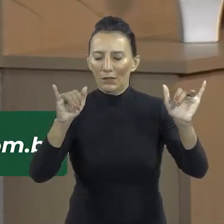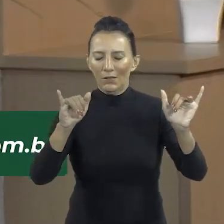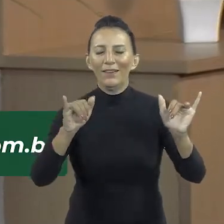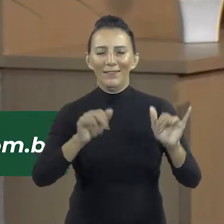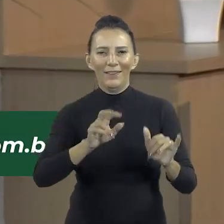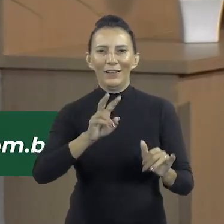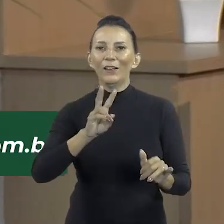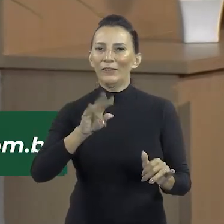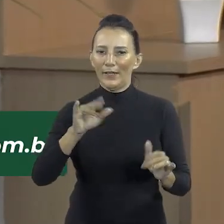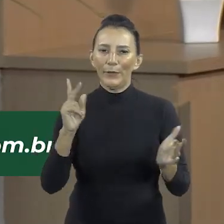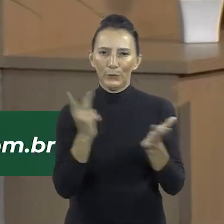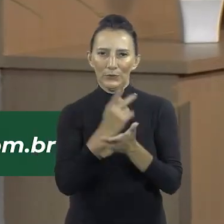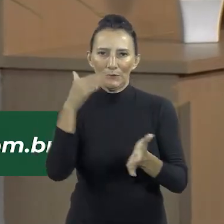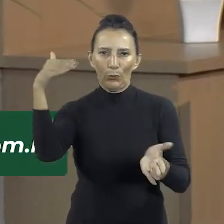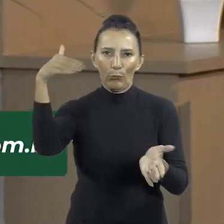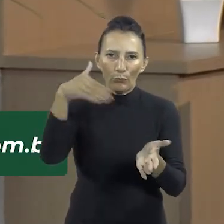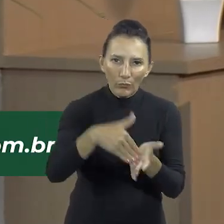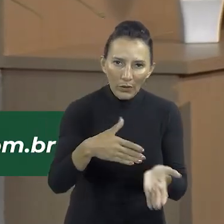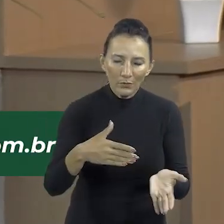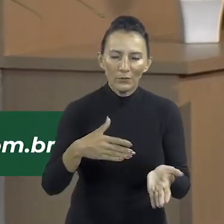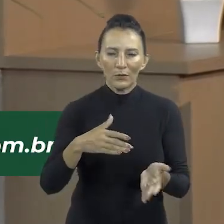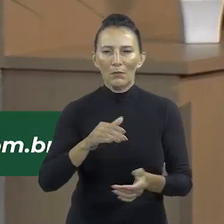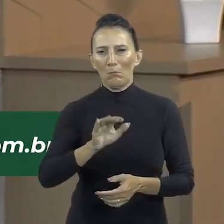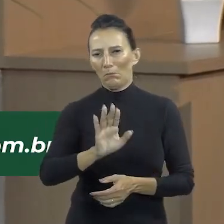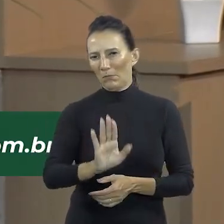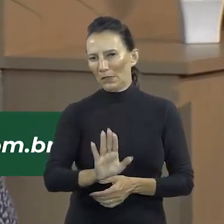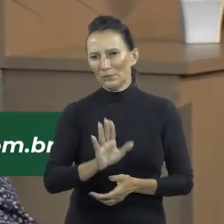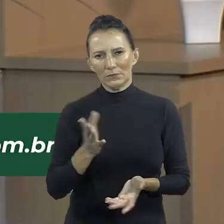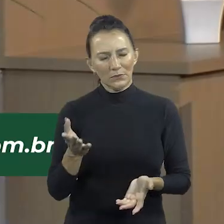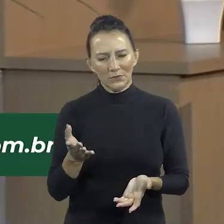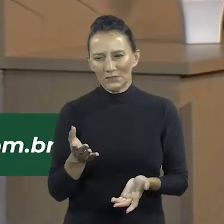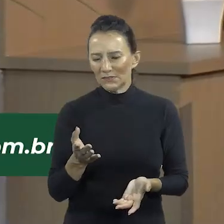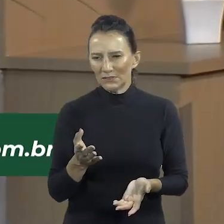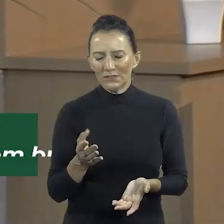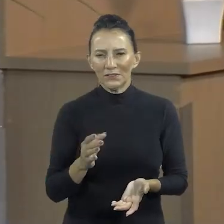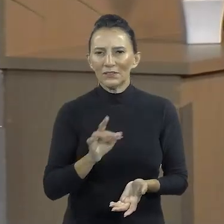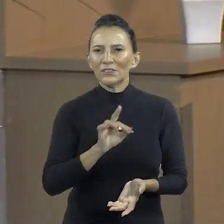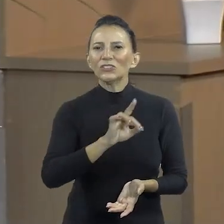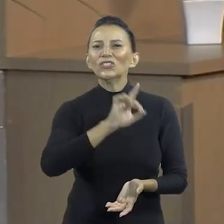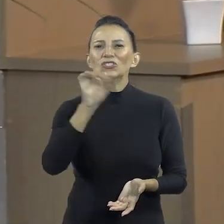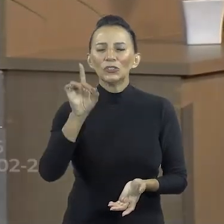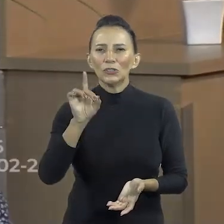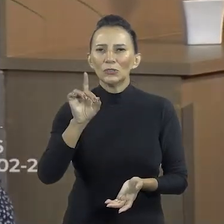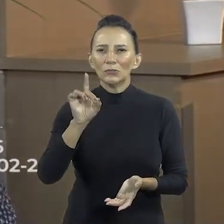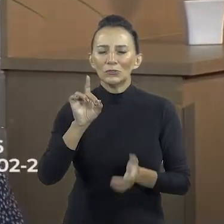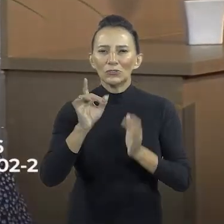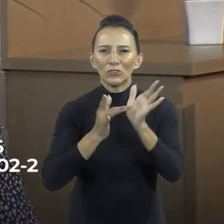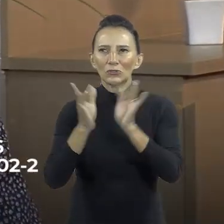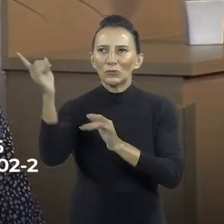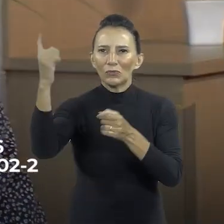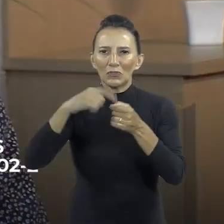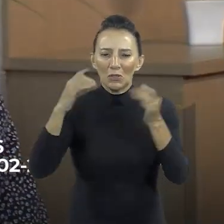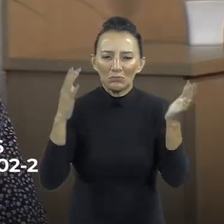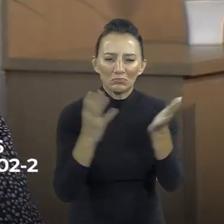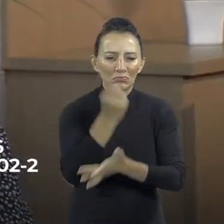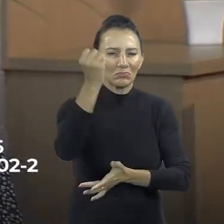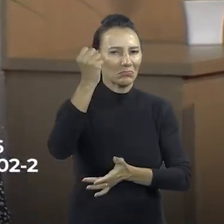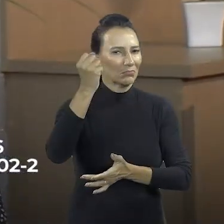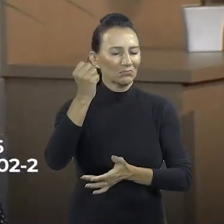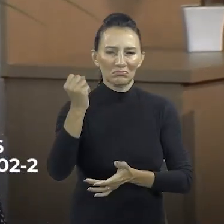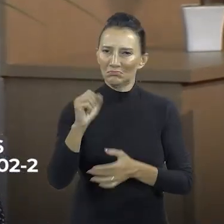está lá em Mateus 24. Fora disso, não sabemos quando haverá o arrebatamento da igreja. Não